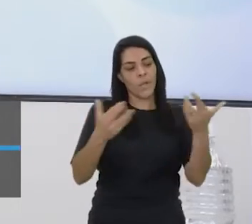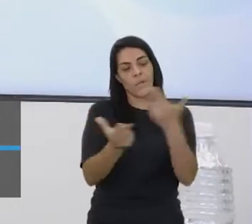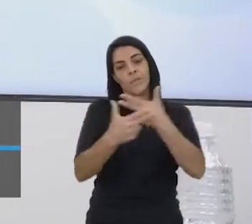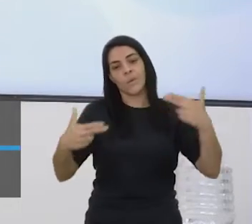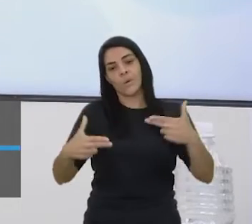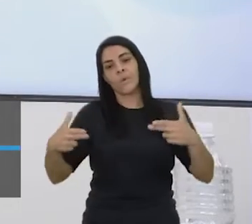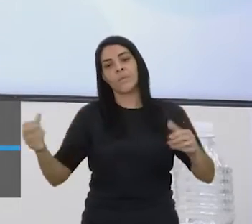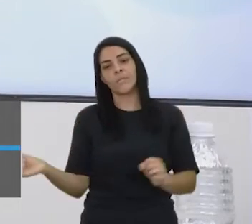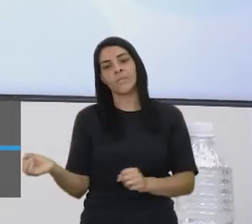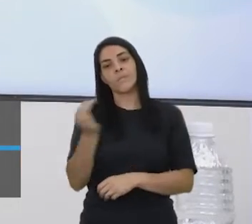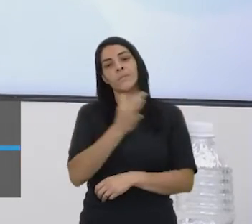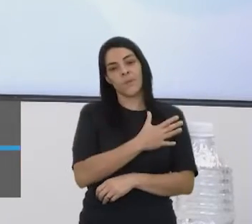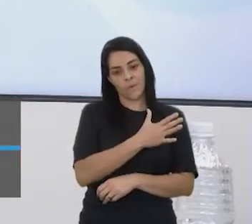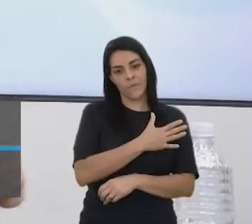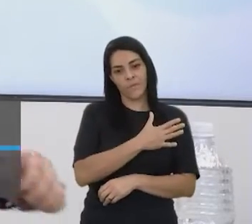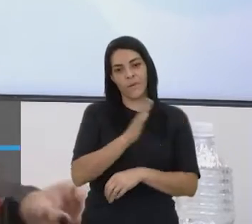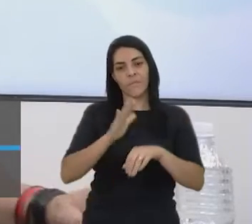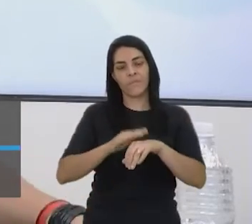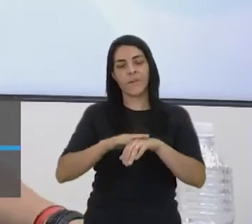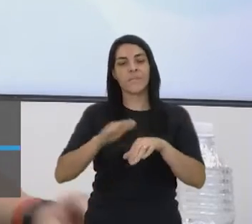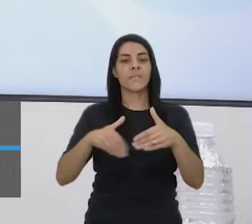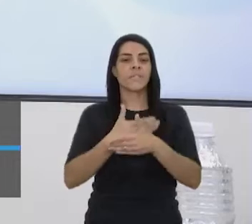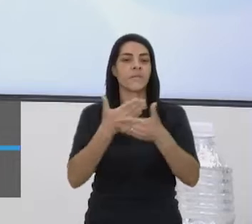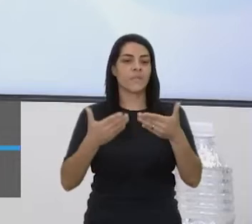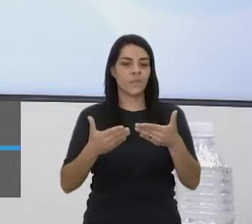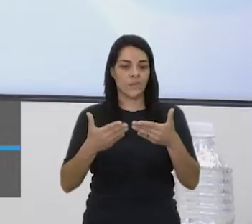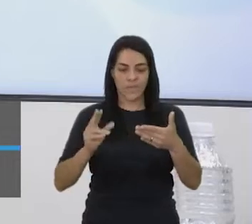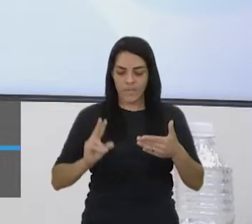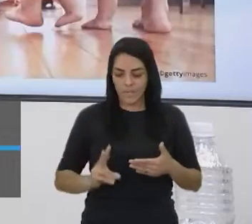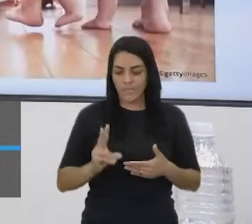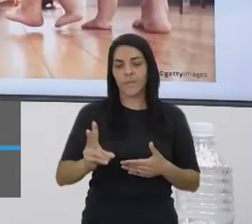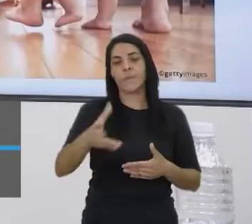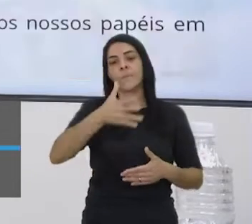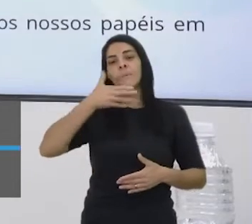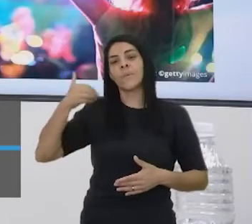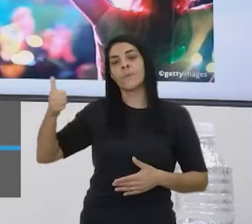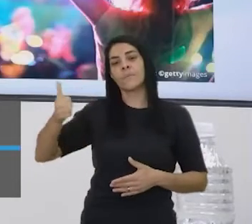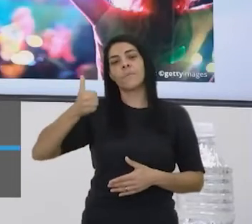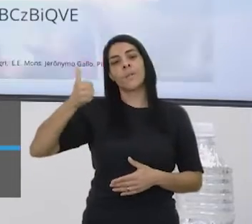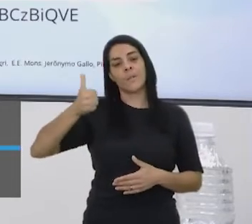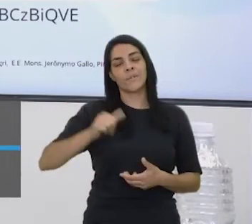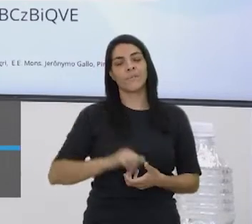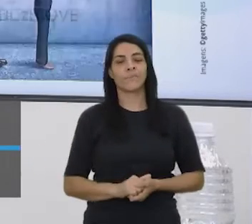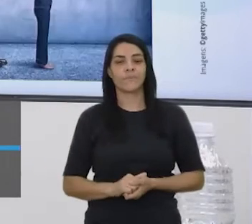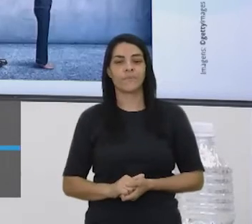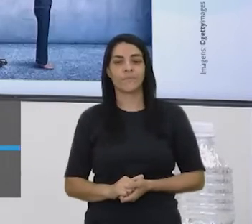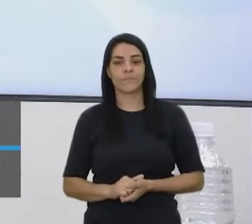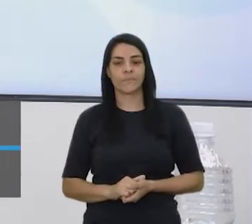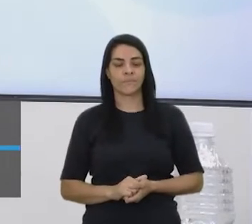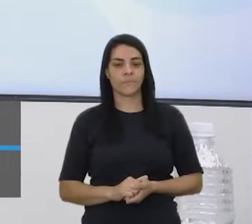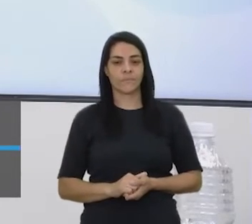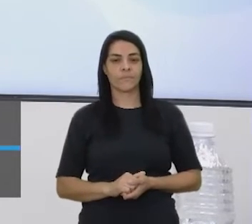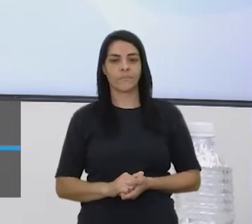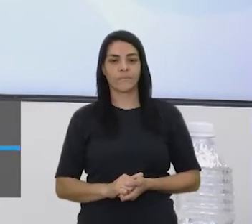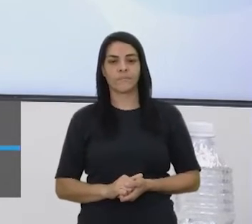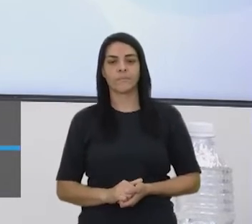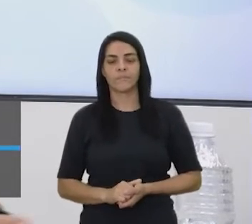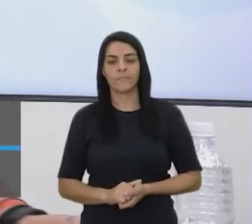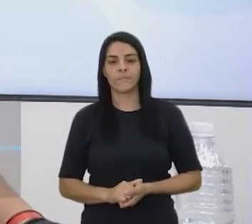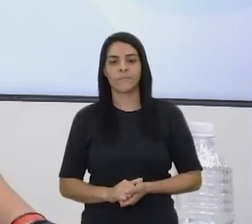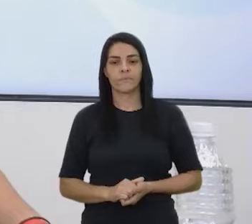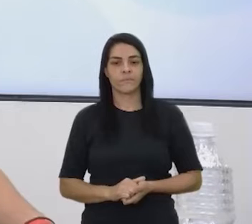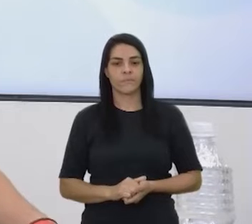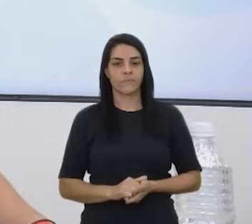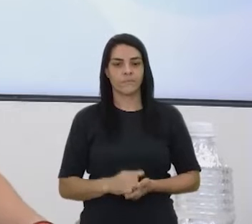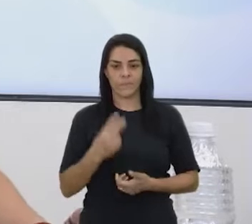e mais do que isso fazem com que a gente torna cada vez mais quem nós somos E aí eu vou deixar para vocês